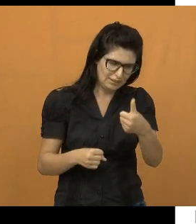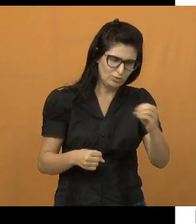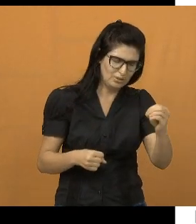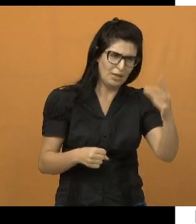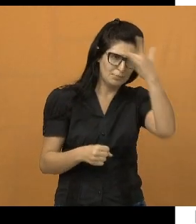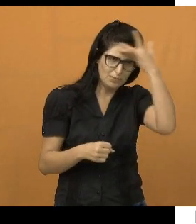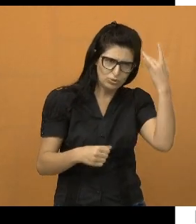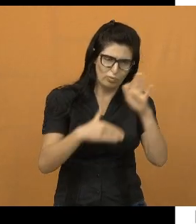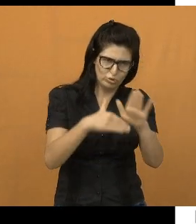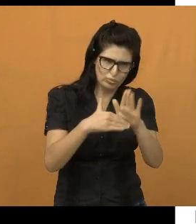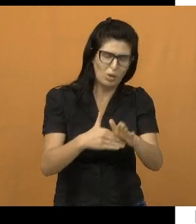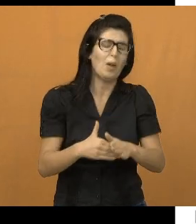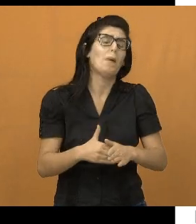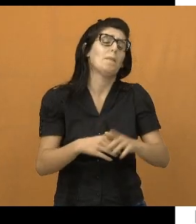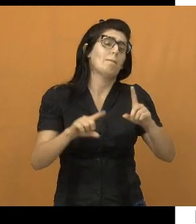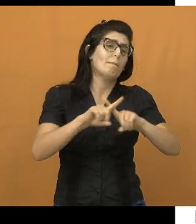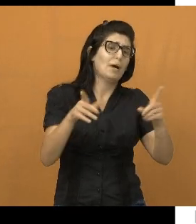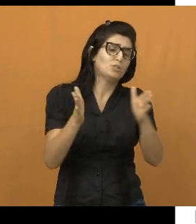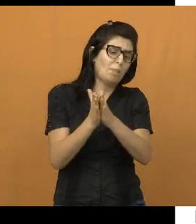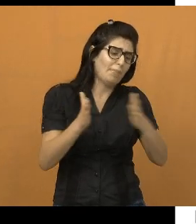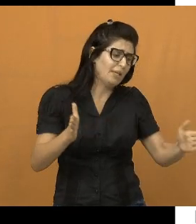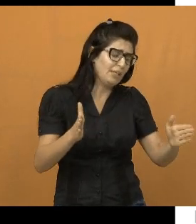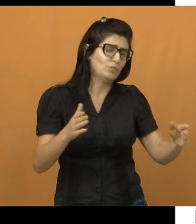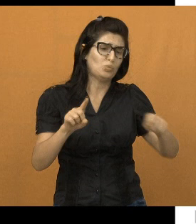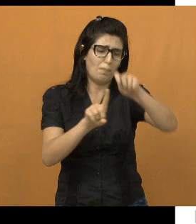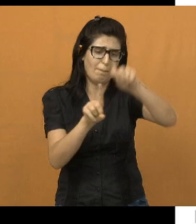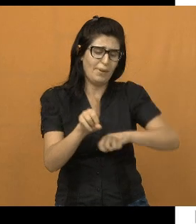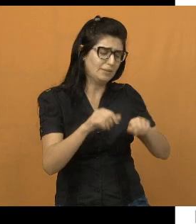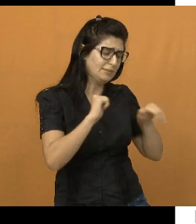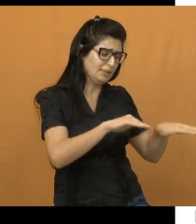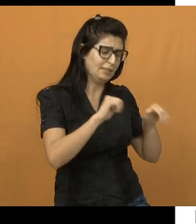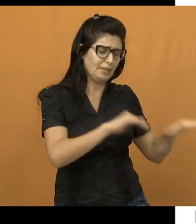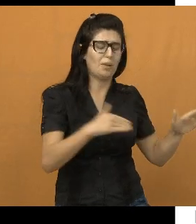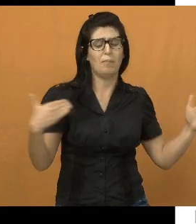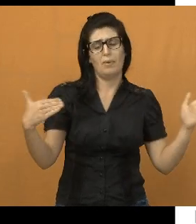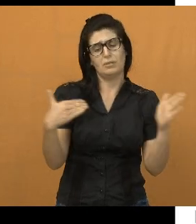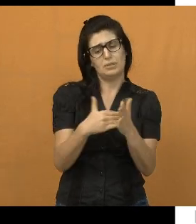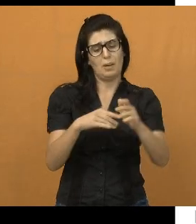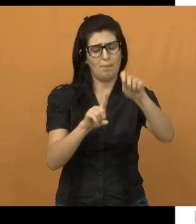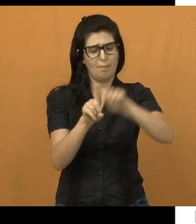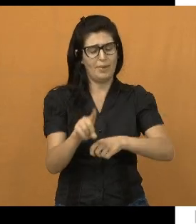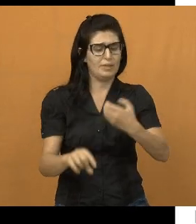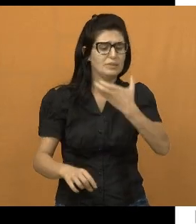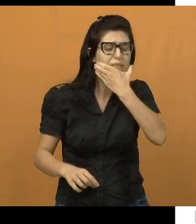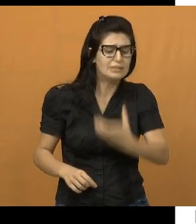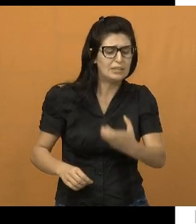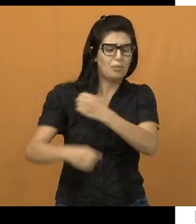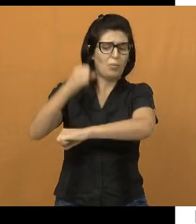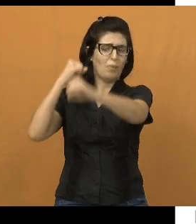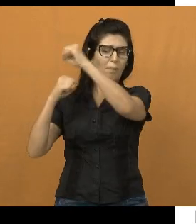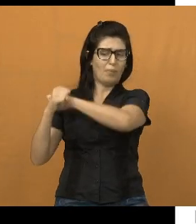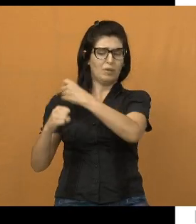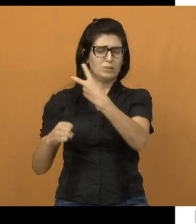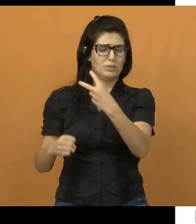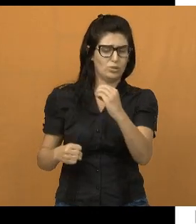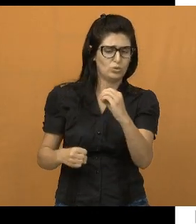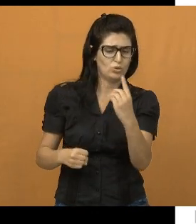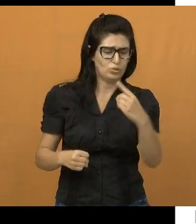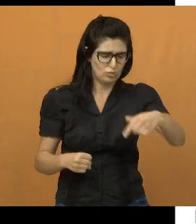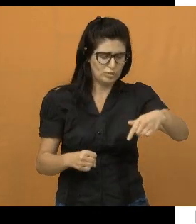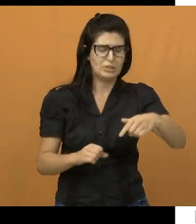atendimentos. Outros profissionais de nível superior que acessaram os domicílios para acompanharem